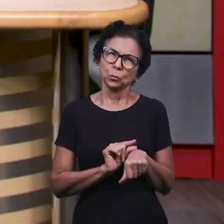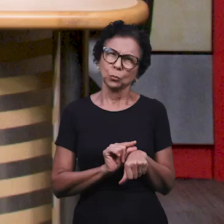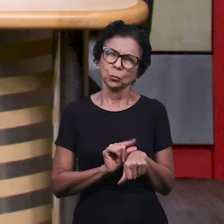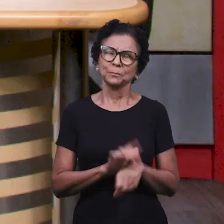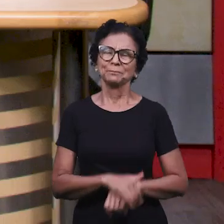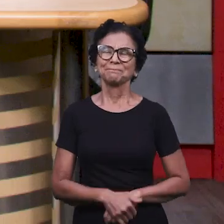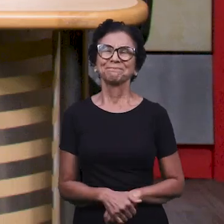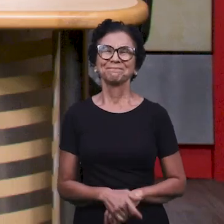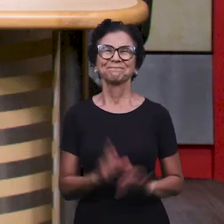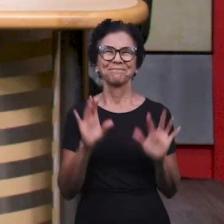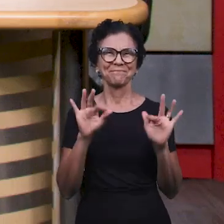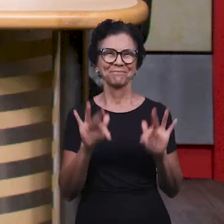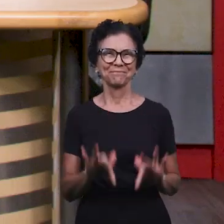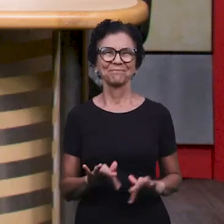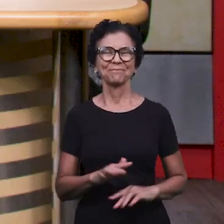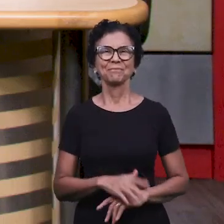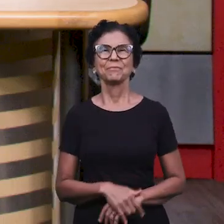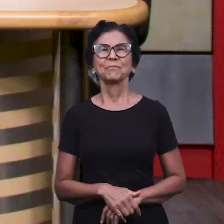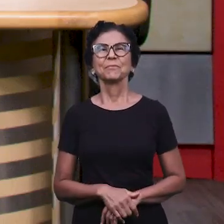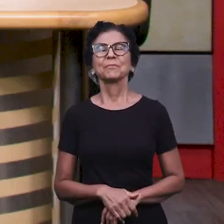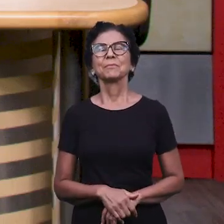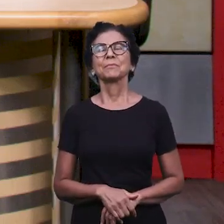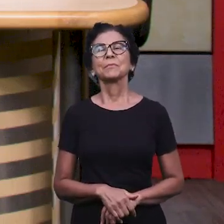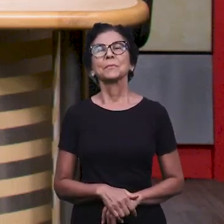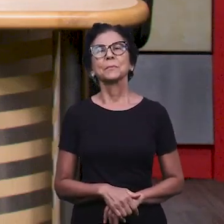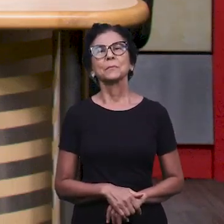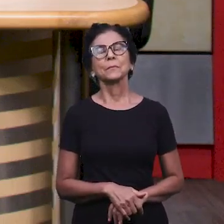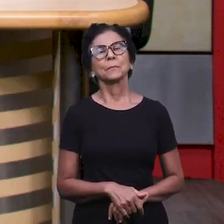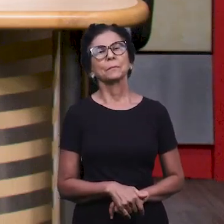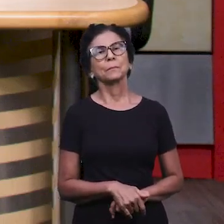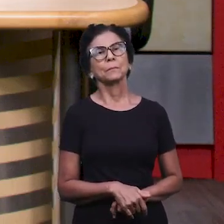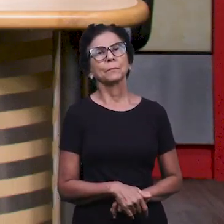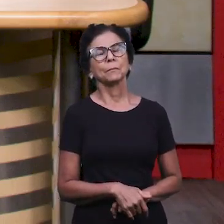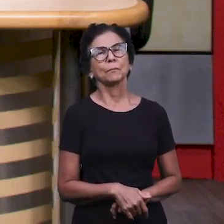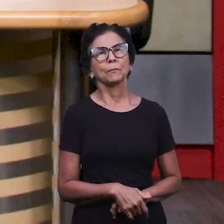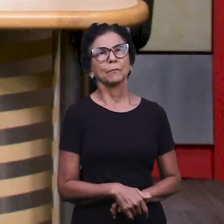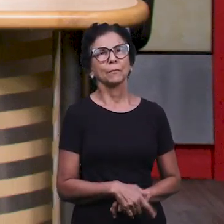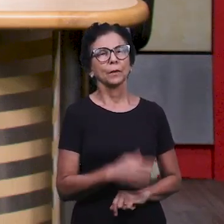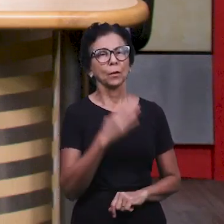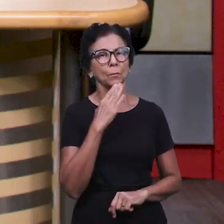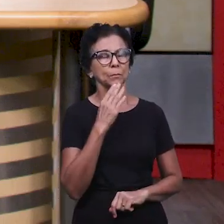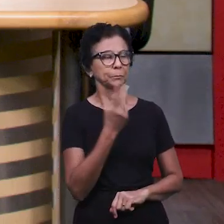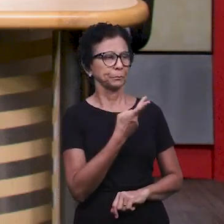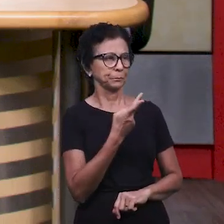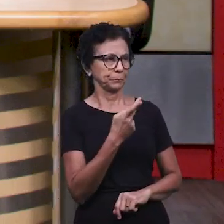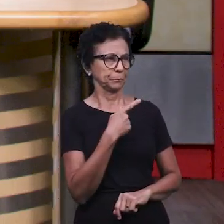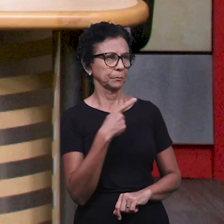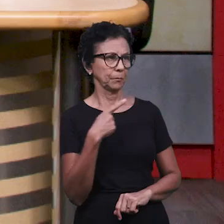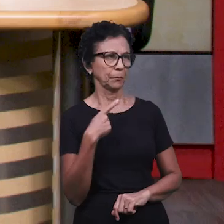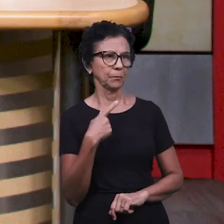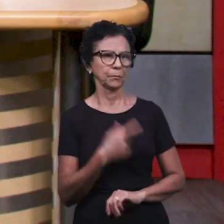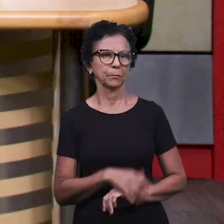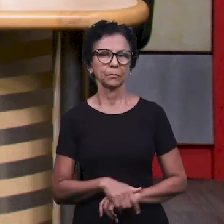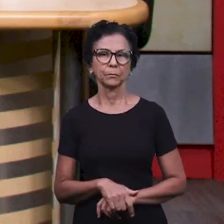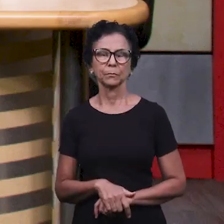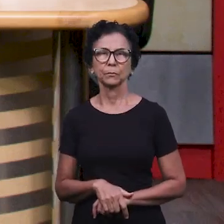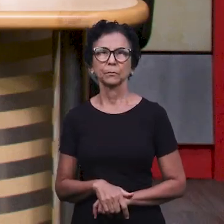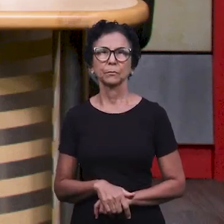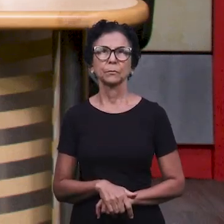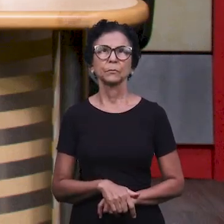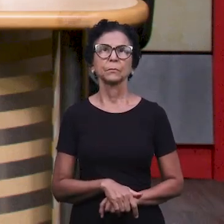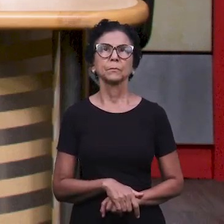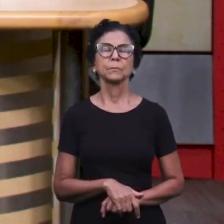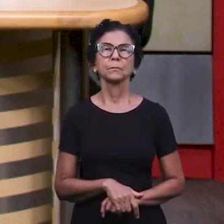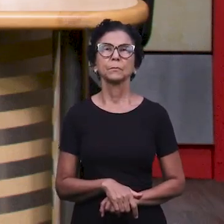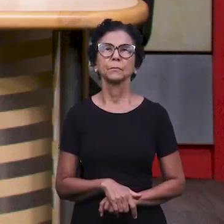aqui, cada um por vez, para deixar para o irmão que está em casa, que está nos assistindo, ou que está na